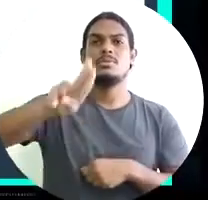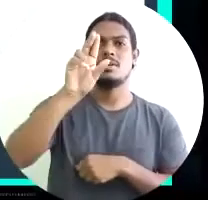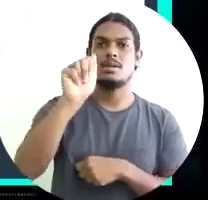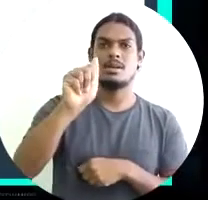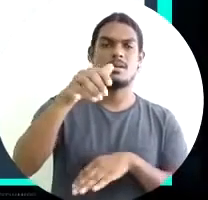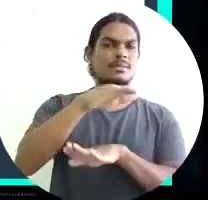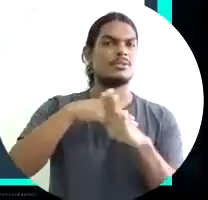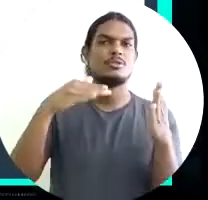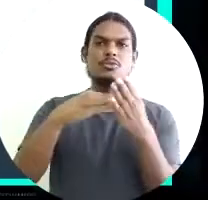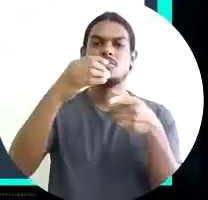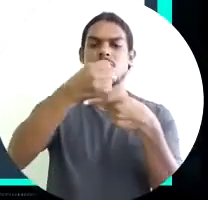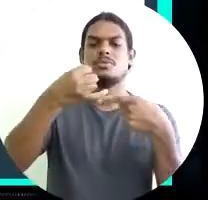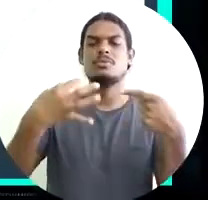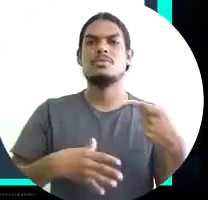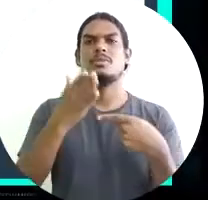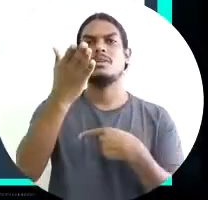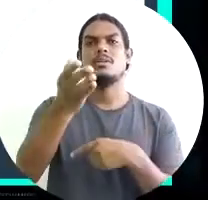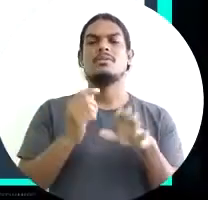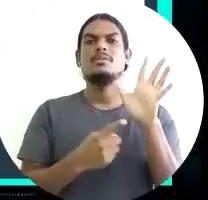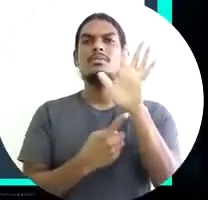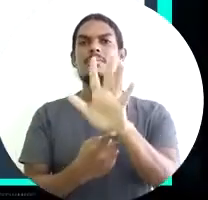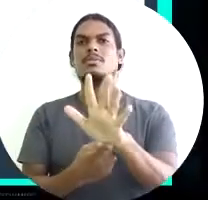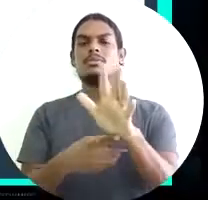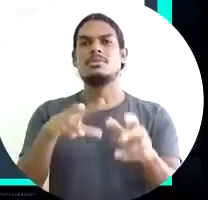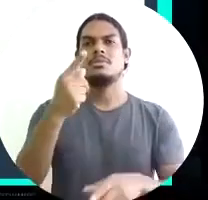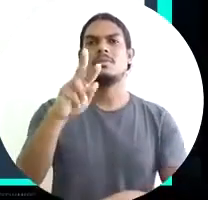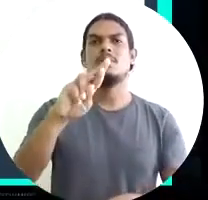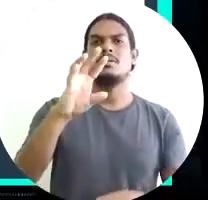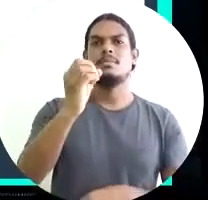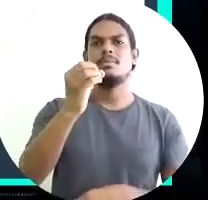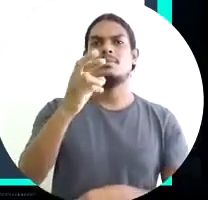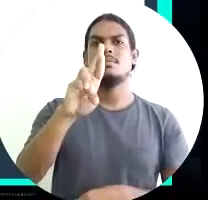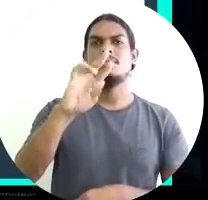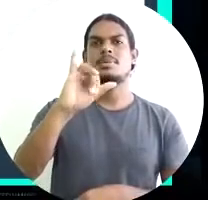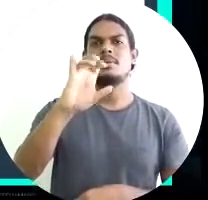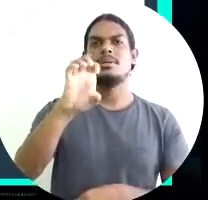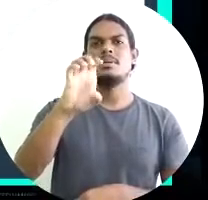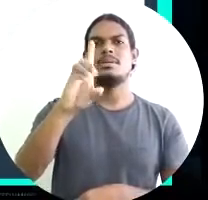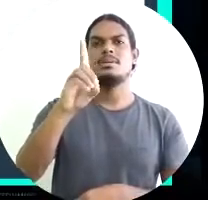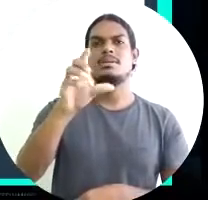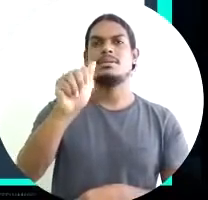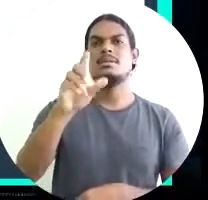links, e você define as propriedades, como está aí no slide.